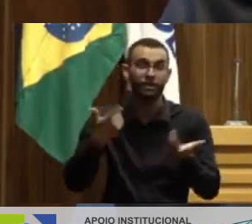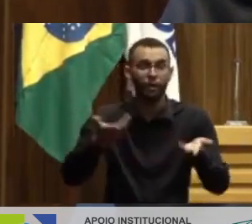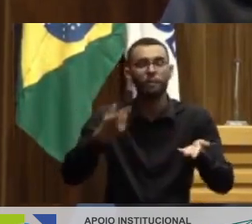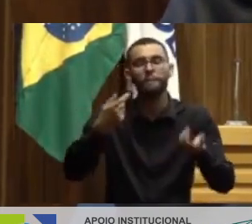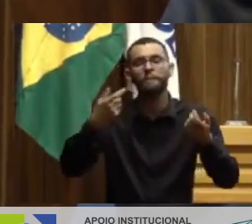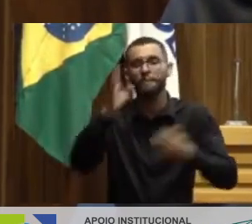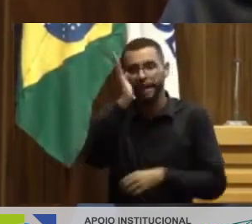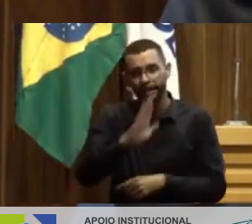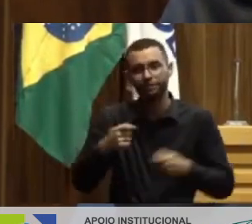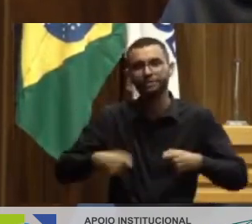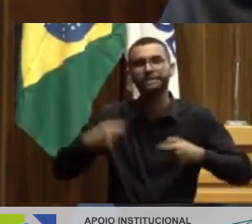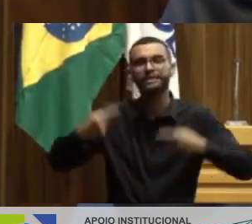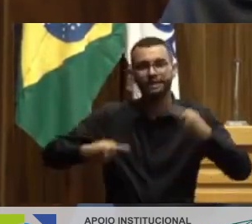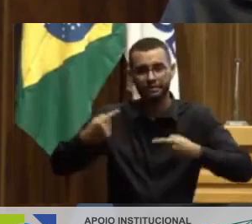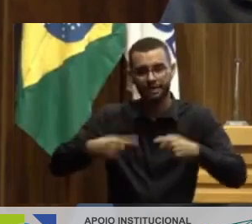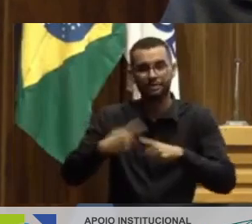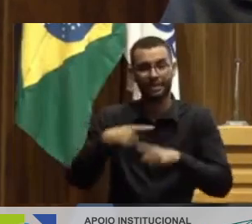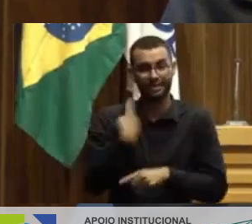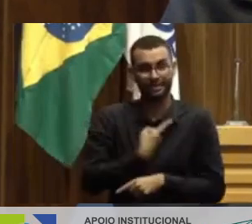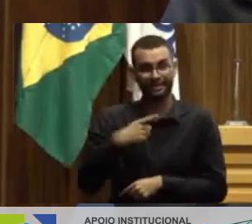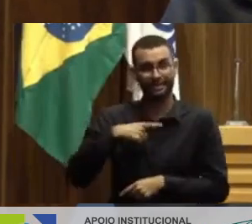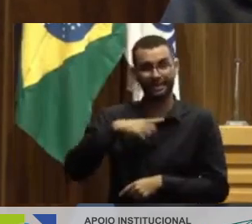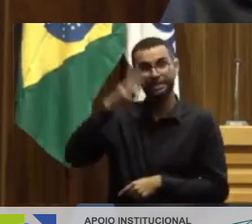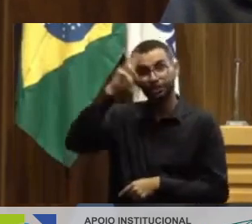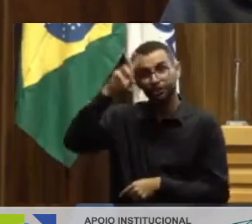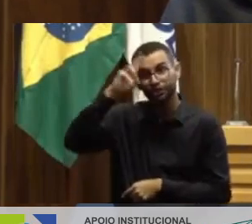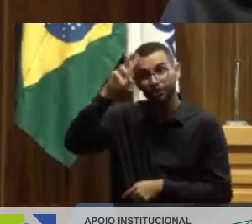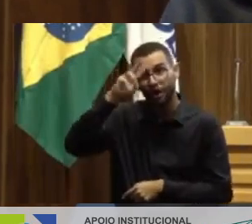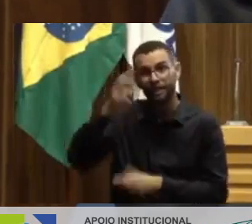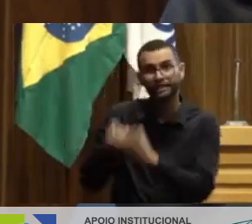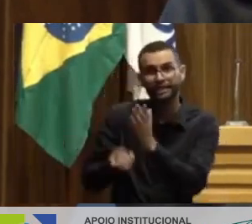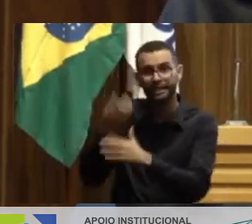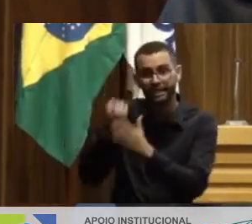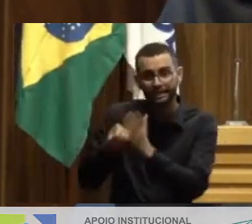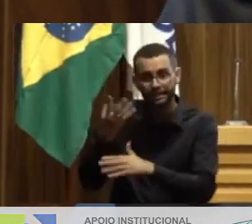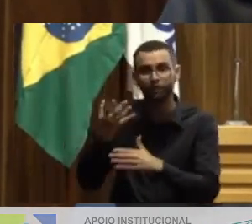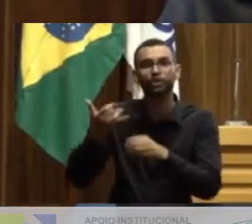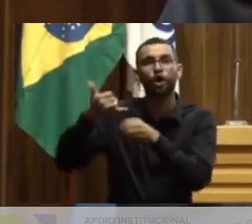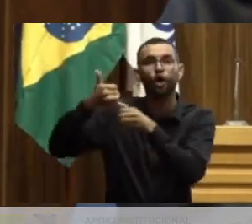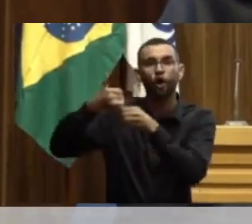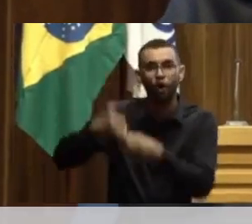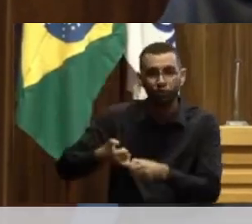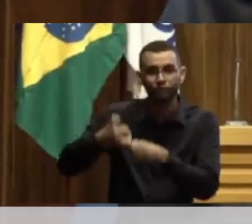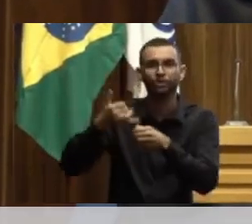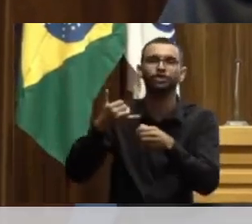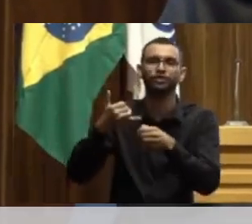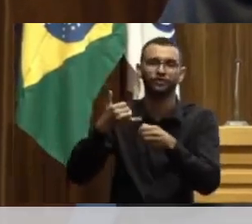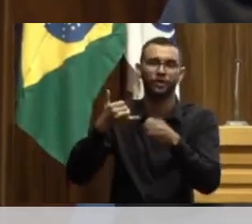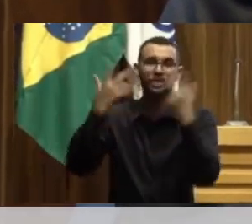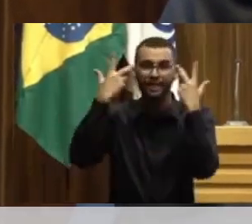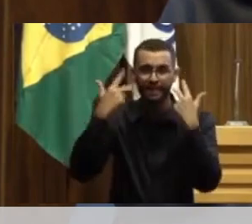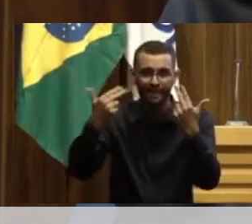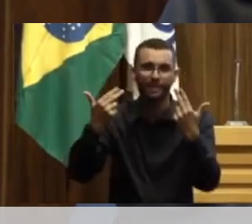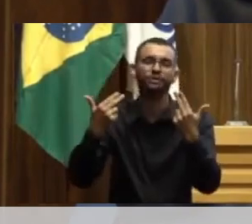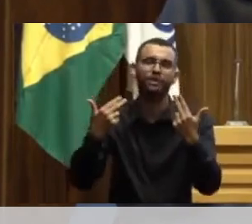uma eficiência e uma capacidade de produção de biocombustíveis que pode ser muito relevante nessa transição. E nós estamos chamando toda a